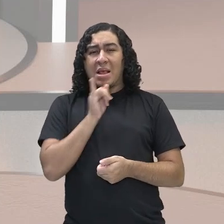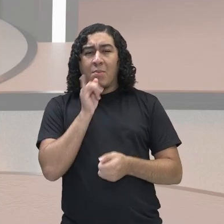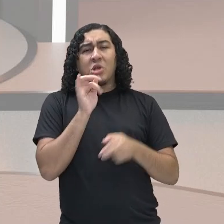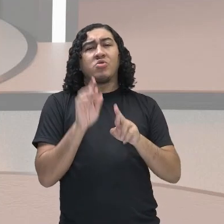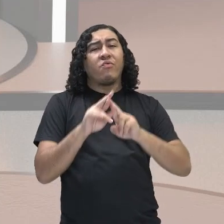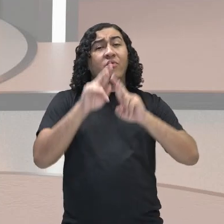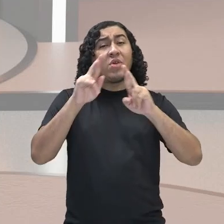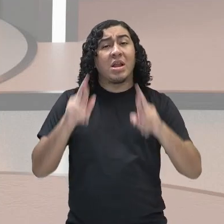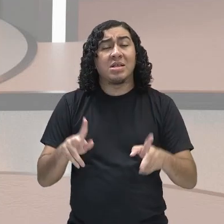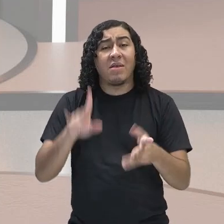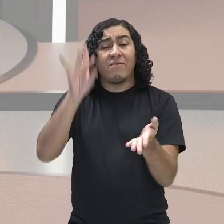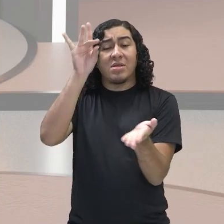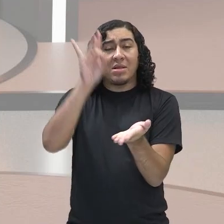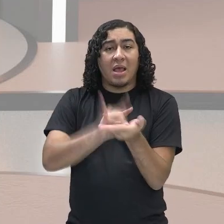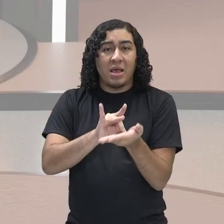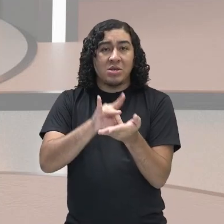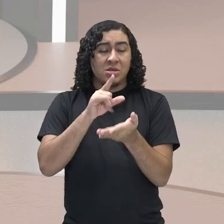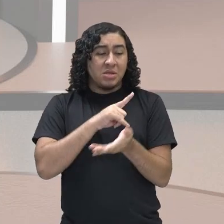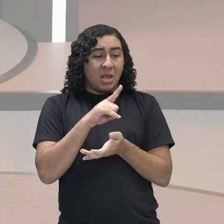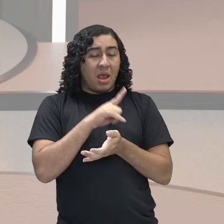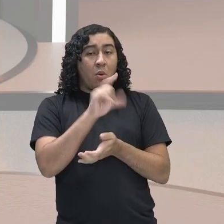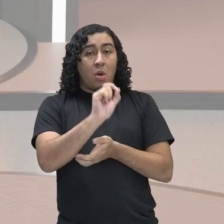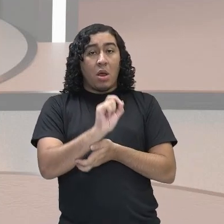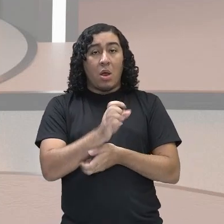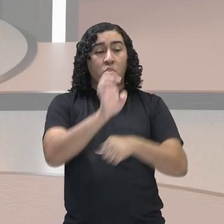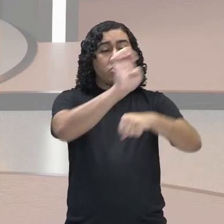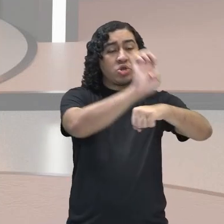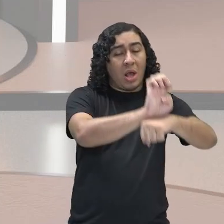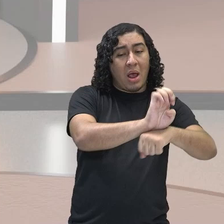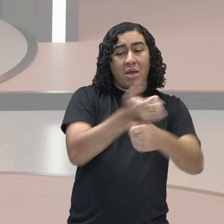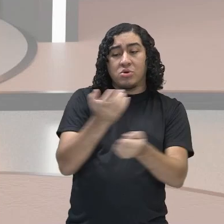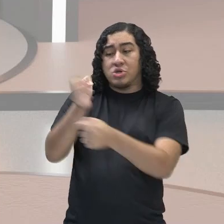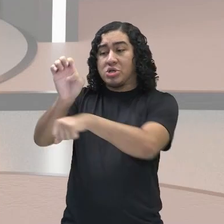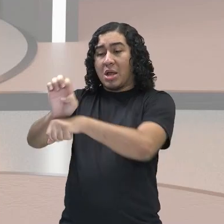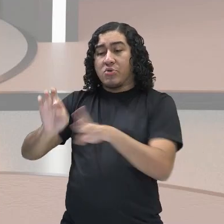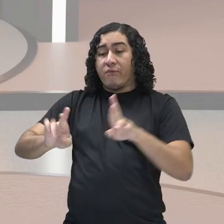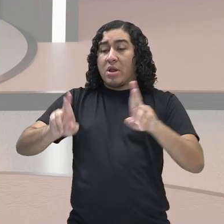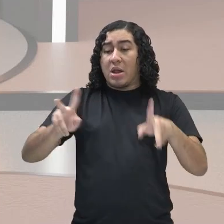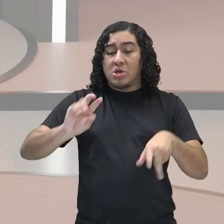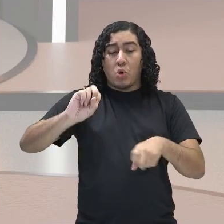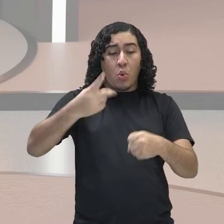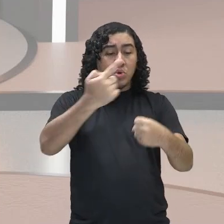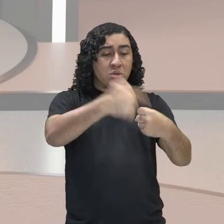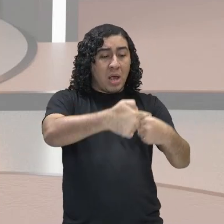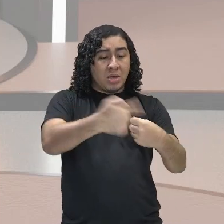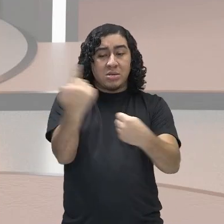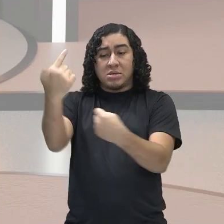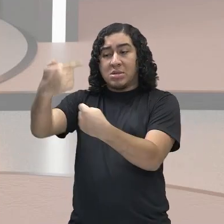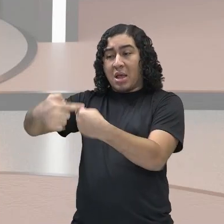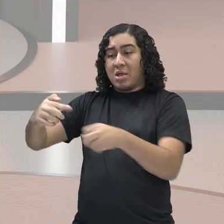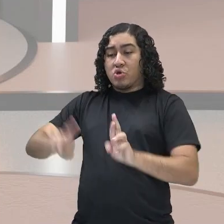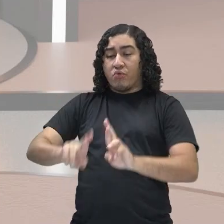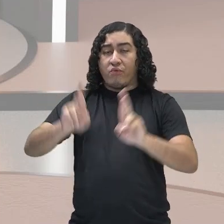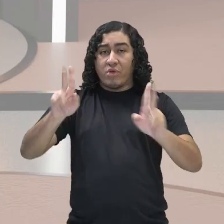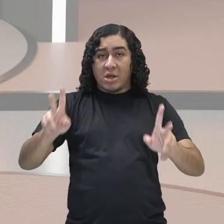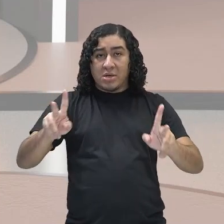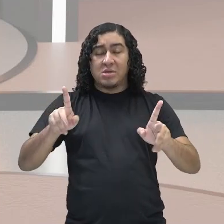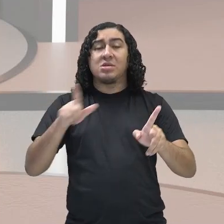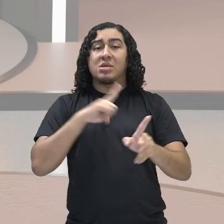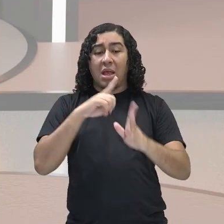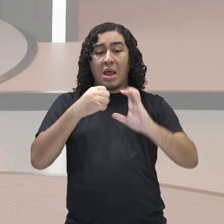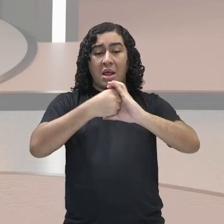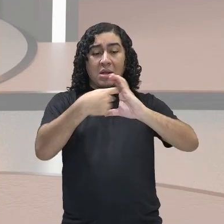muito grande entre uma região, entre uma cidade ou até mesmo estados apresenta